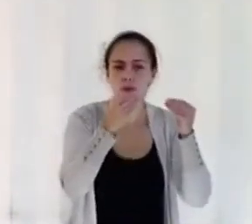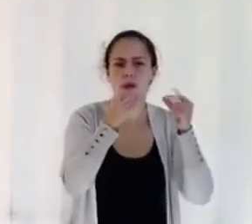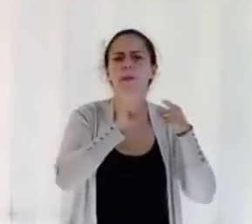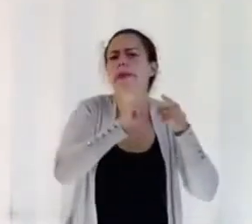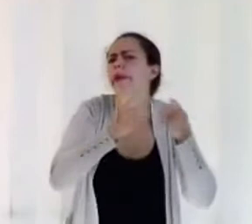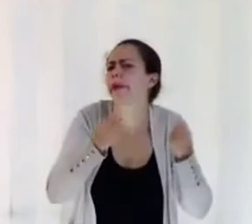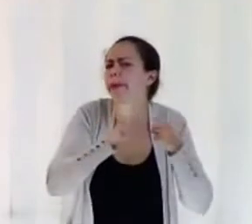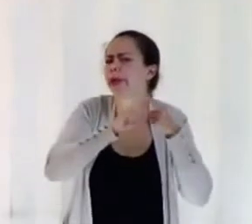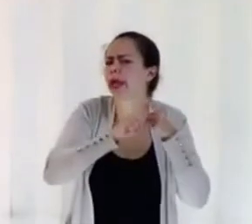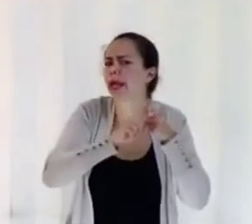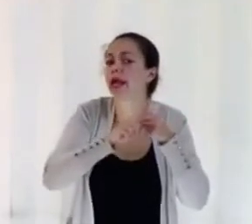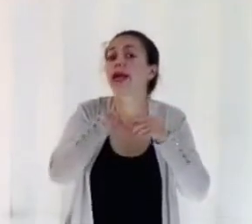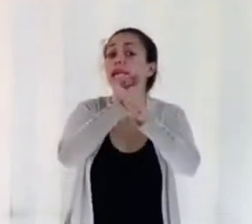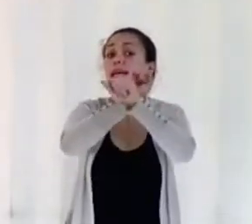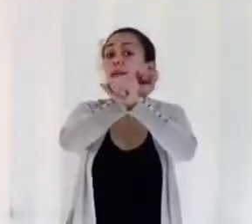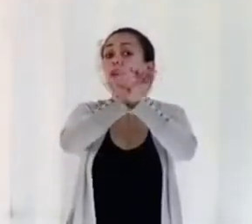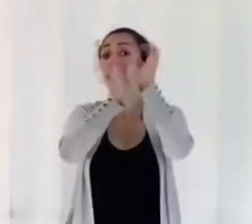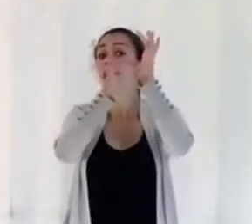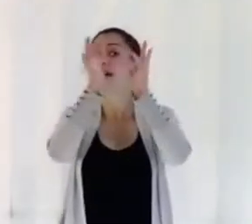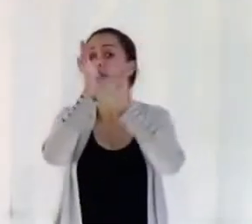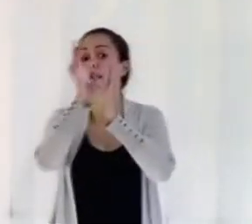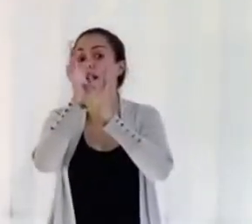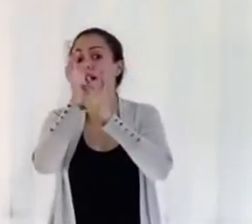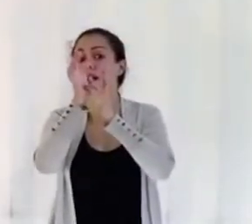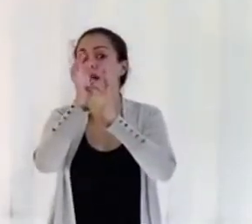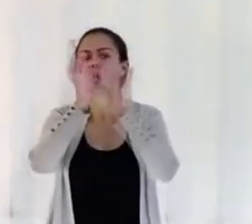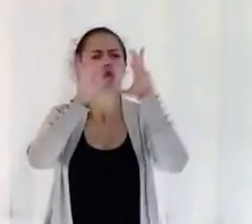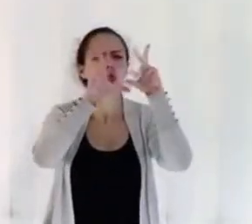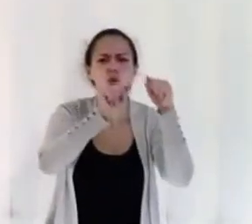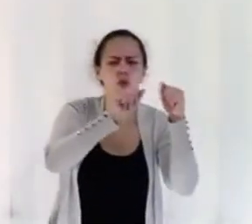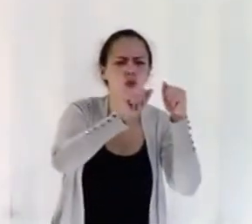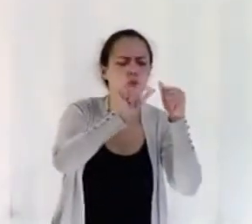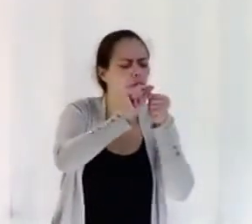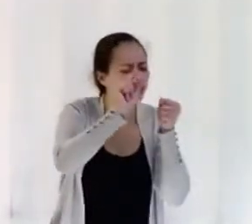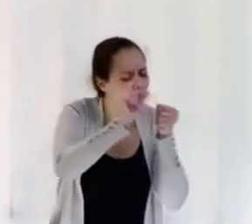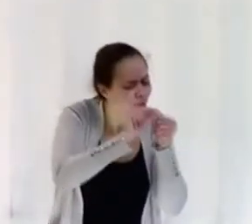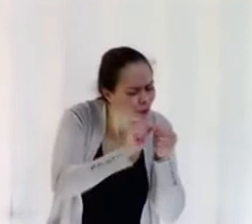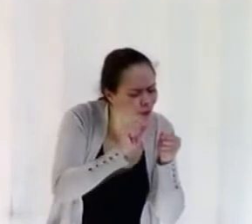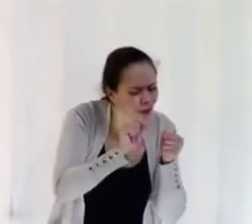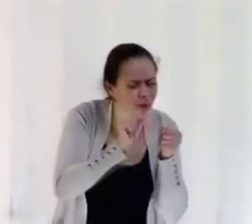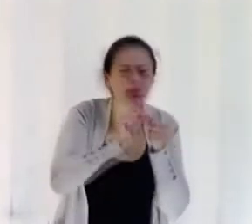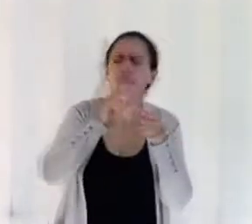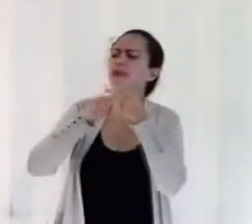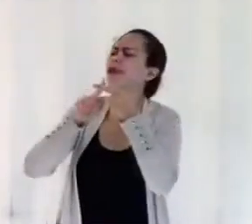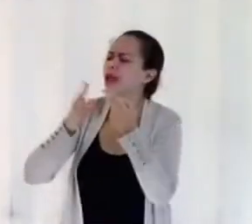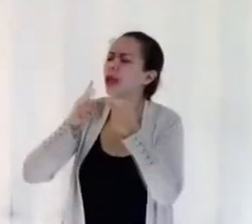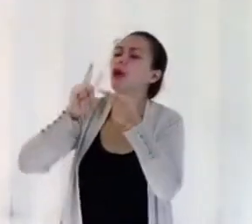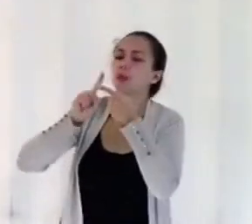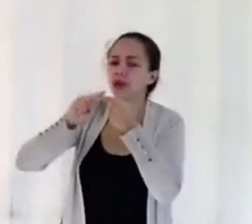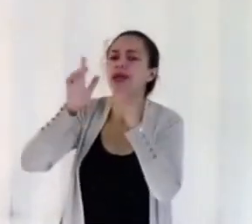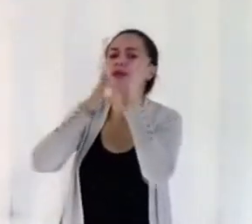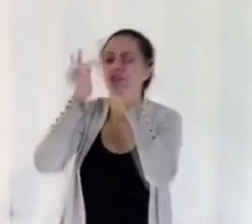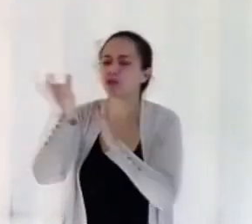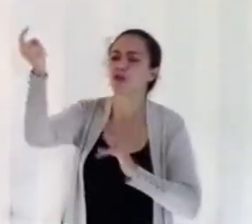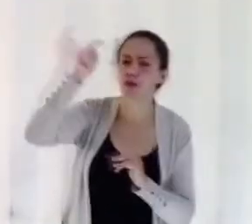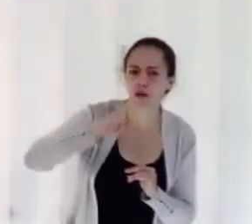Essas doutrinas várias e estranhas eram justamente os que não se converteram, tentando persuadir os que se